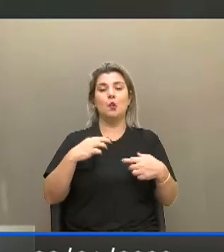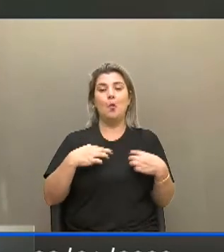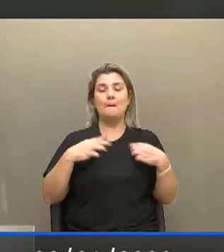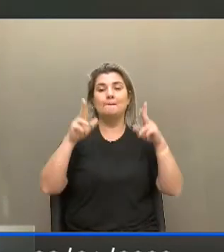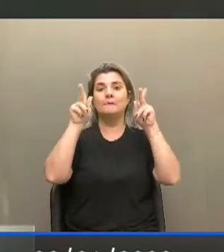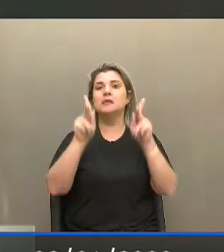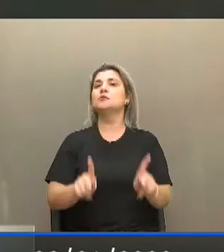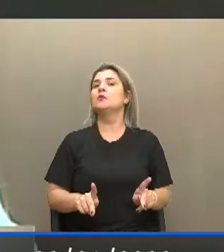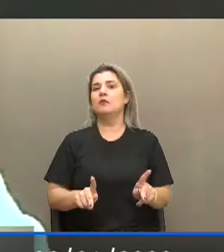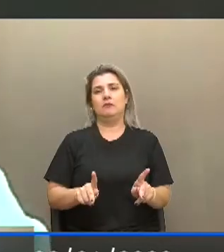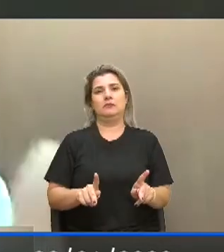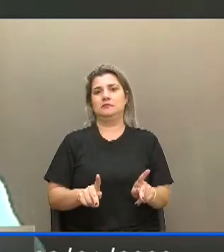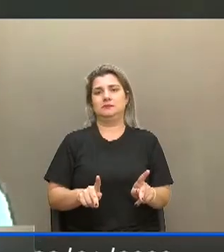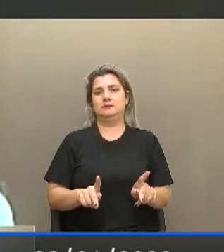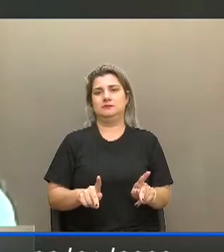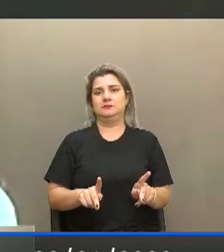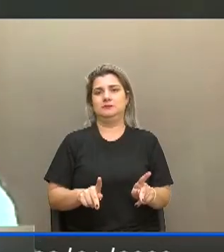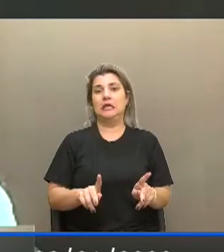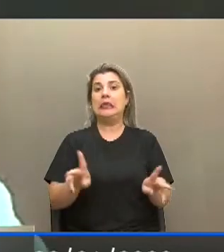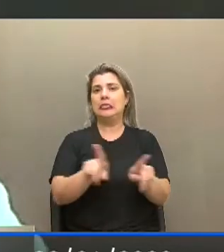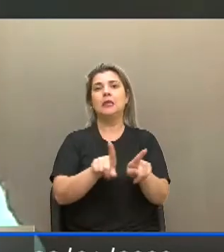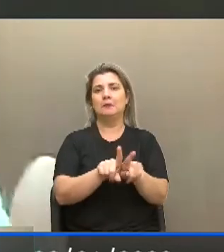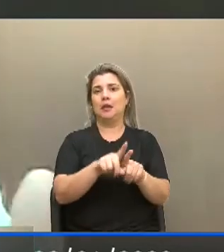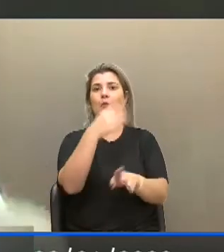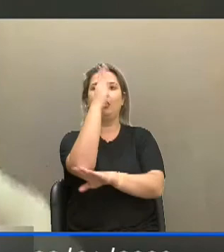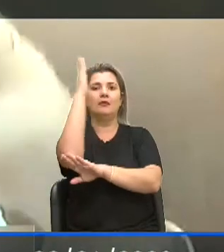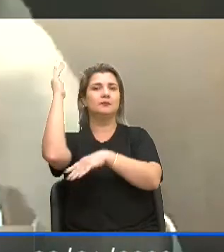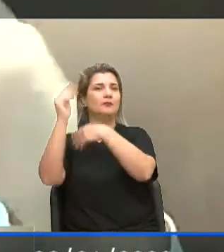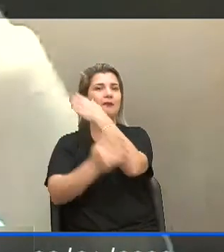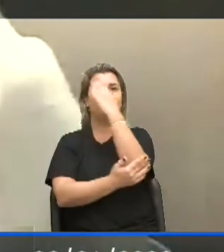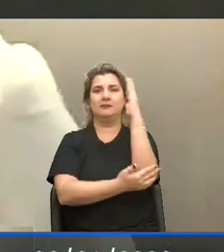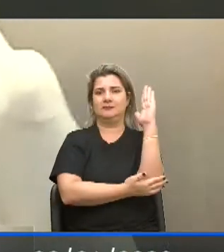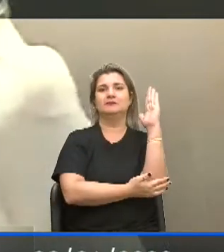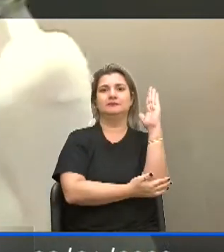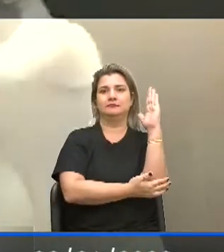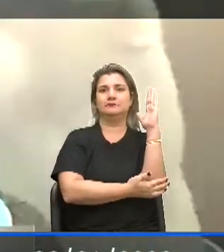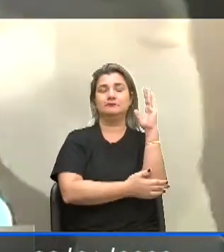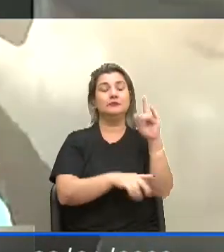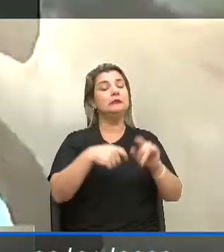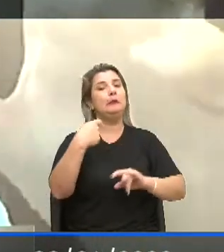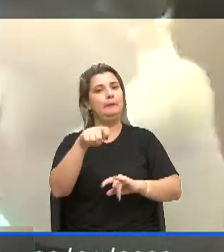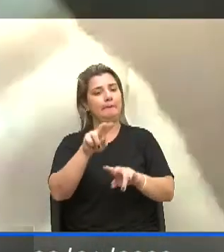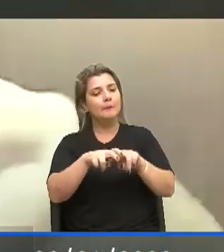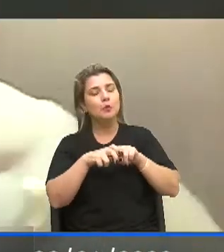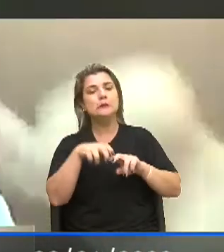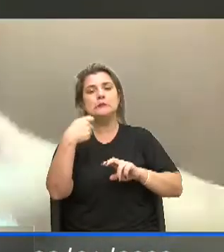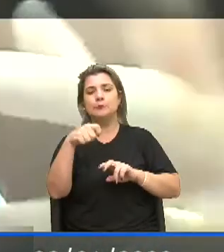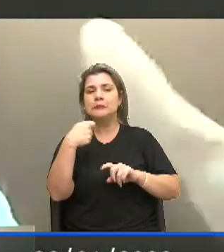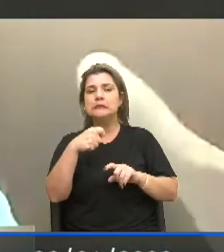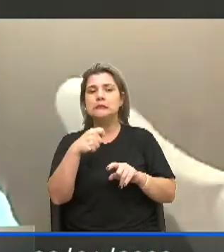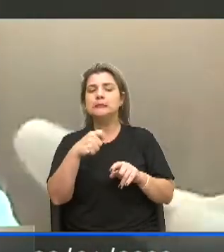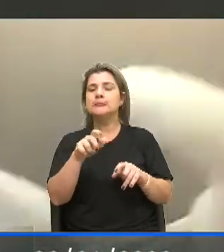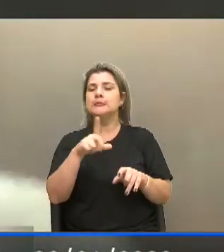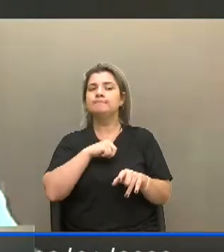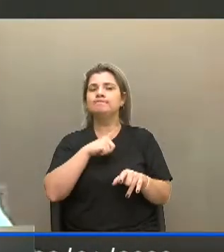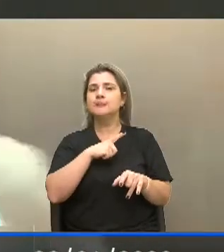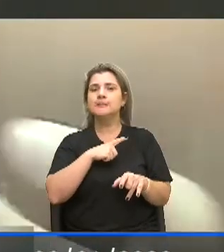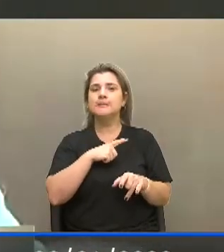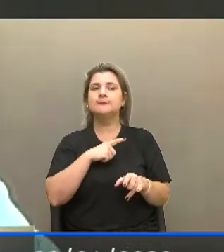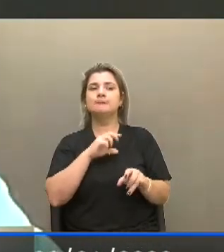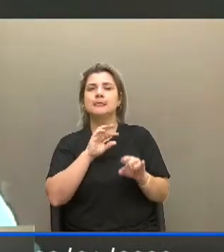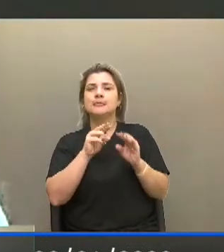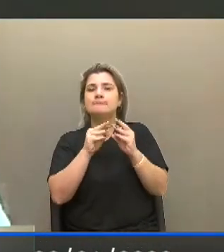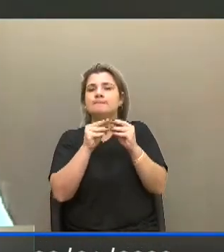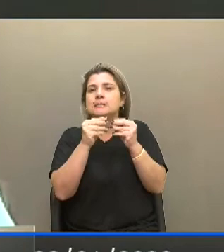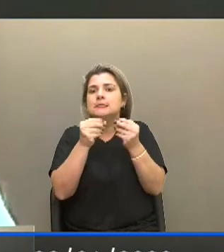trabalha com seres vivos e com a própria natureza, você tem que estar exatamente com esse olhar e com essa sensibilidade para